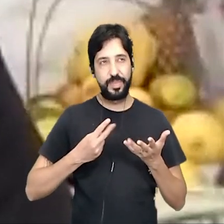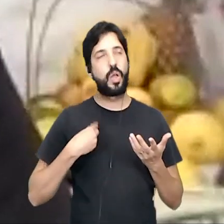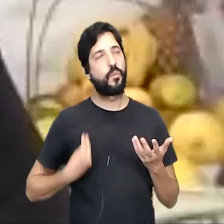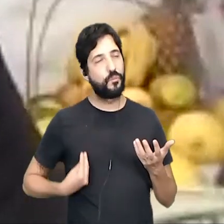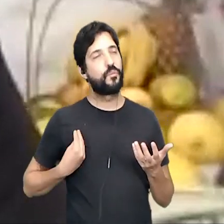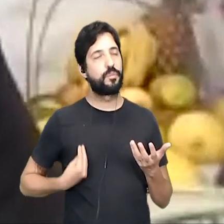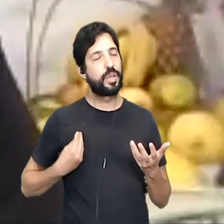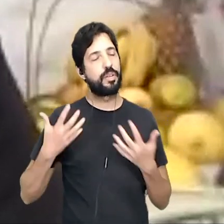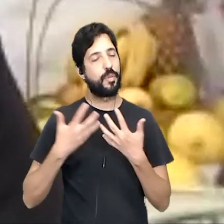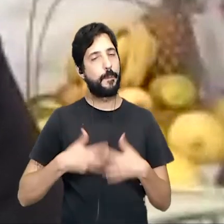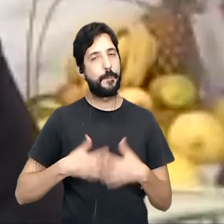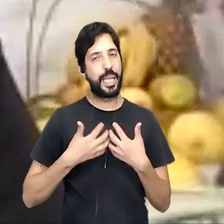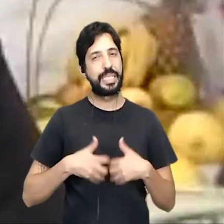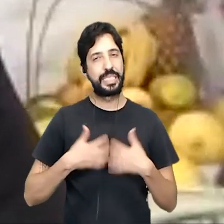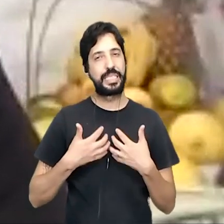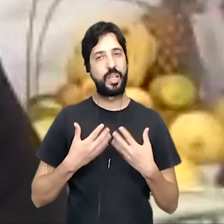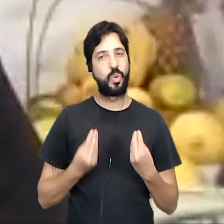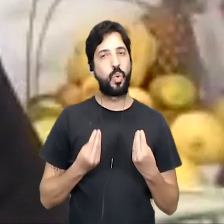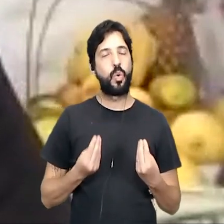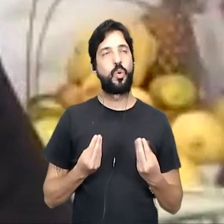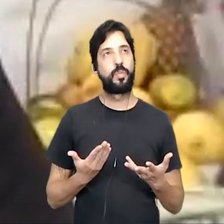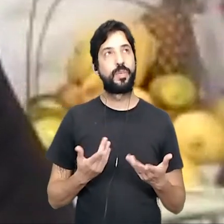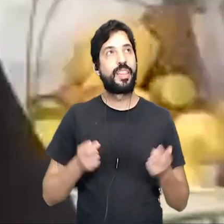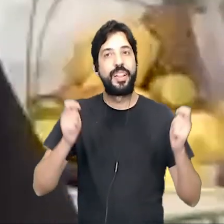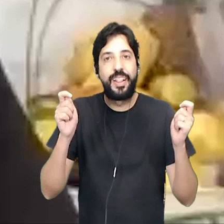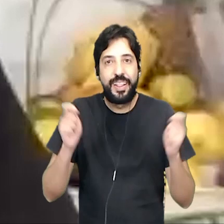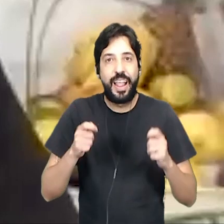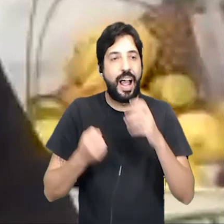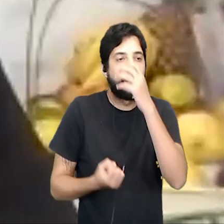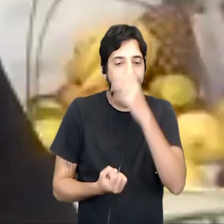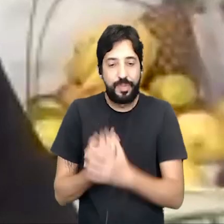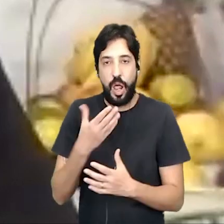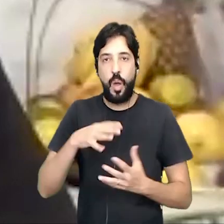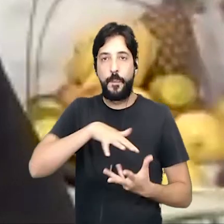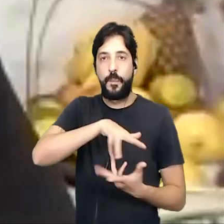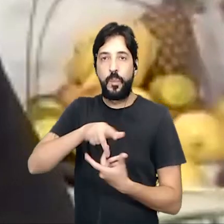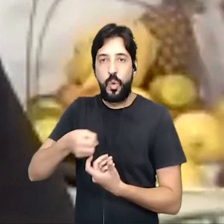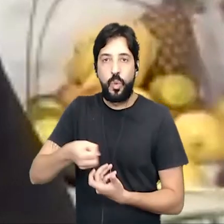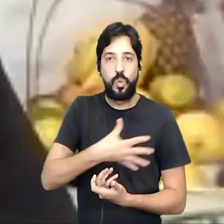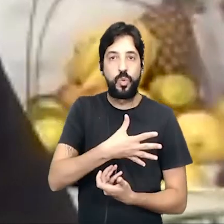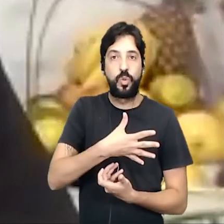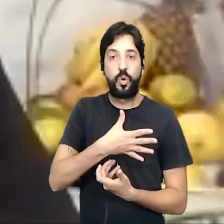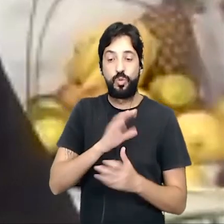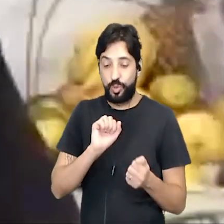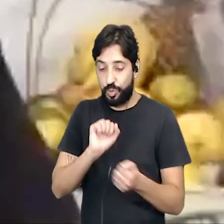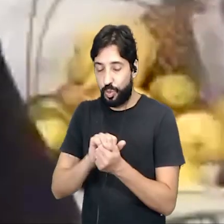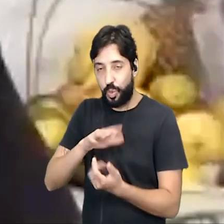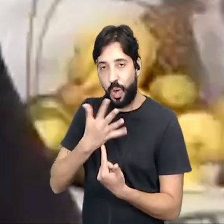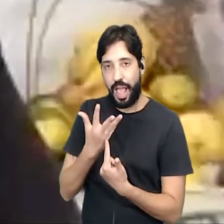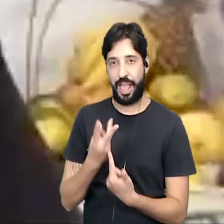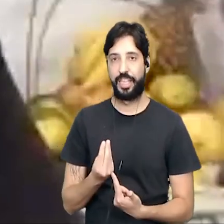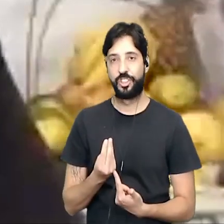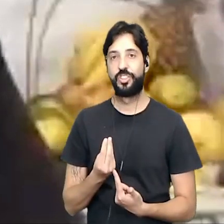talvez, de estar vivo e pensando essa ideia de poder recriar um